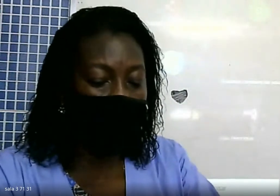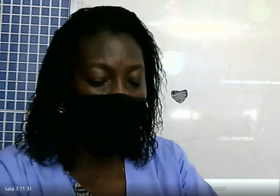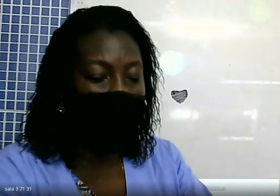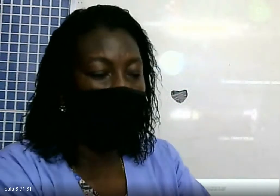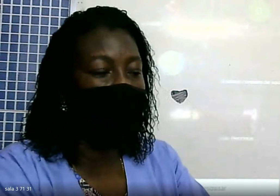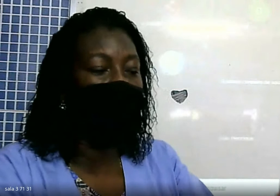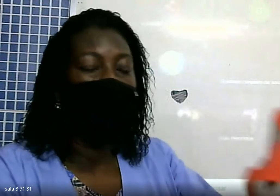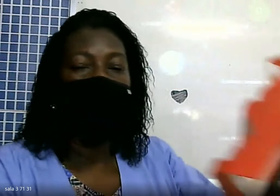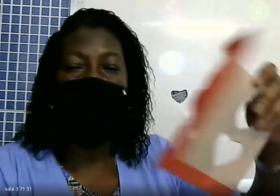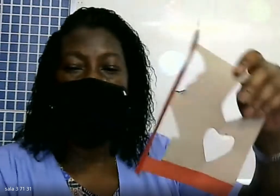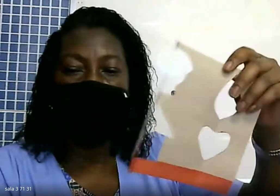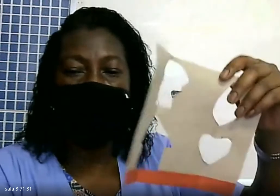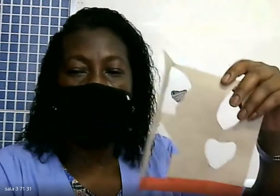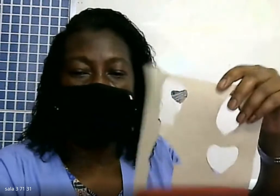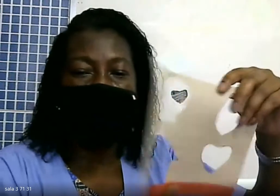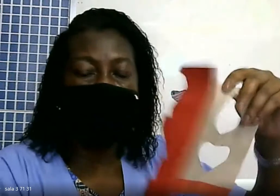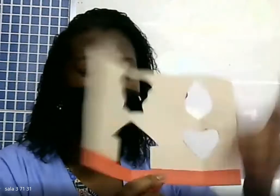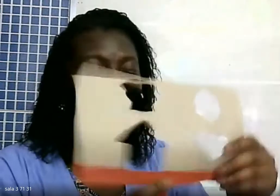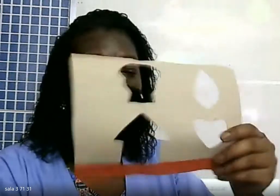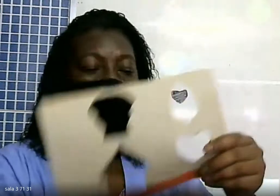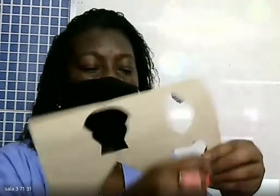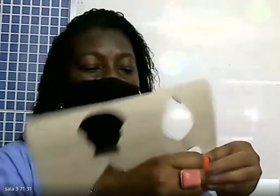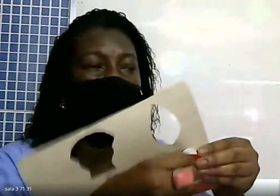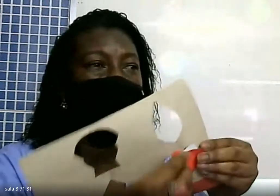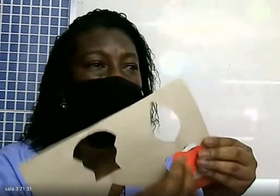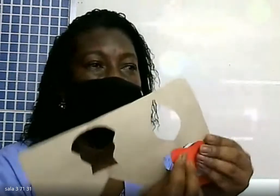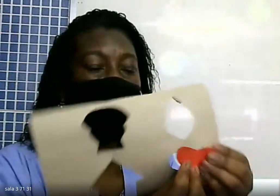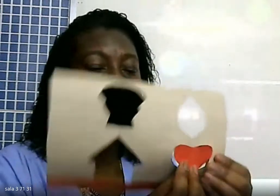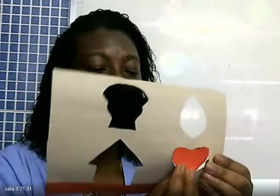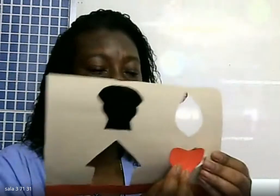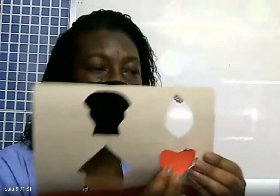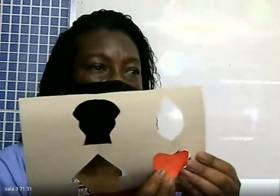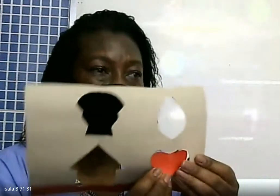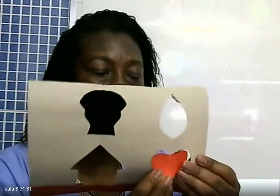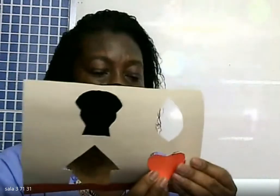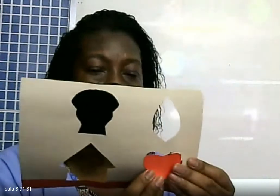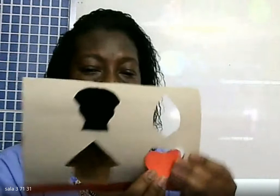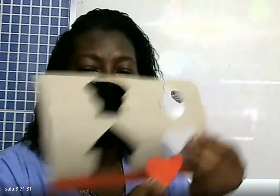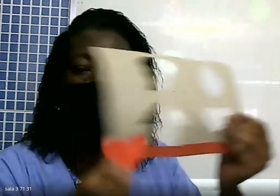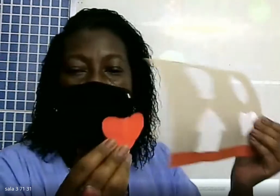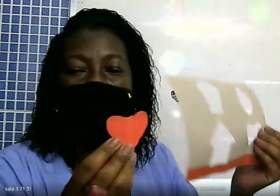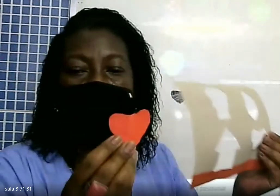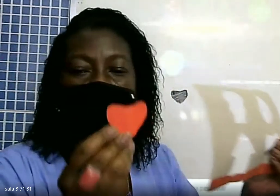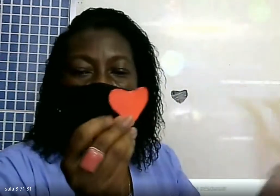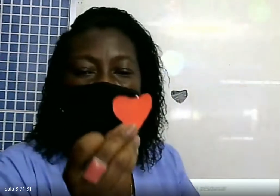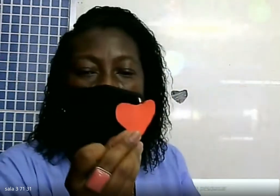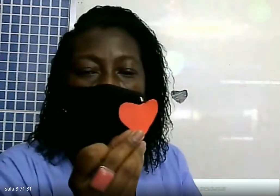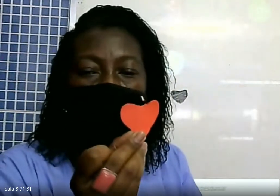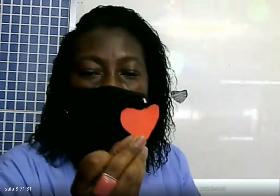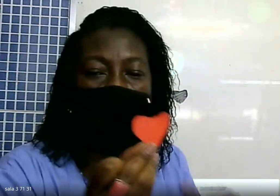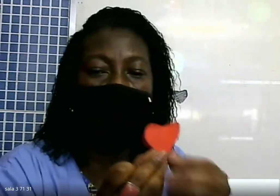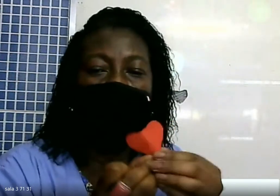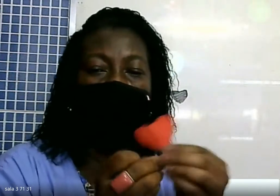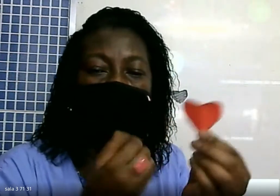você fez esse molde vazado, saiu o formato do coração, tá? E